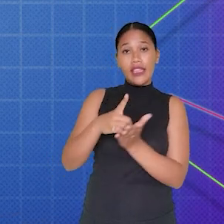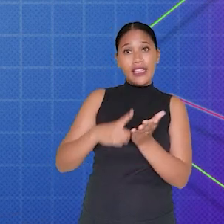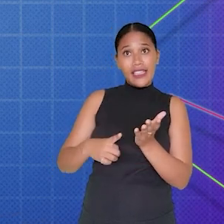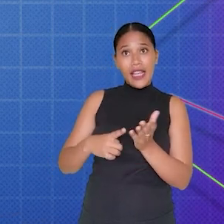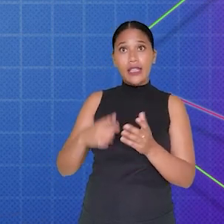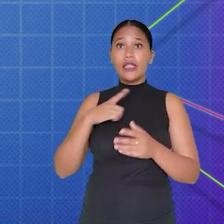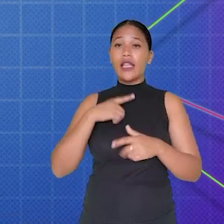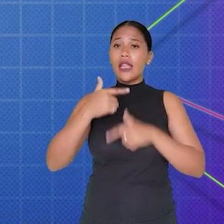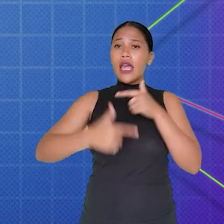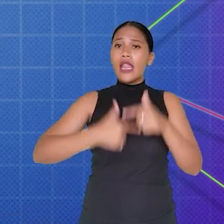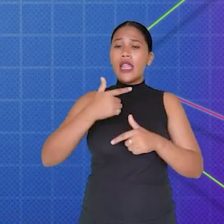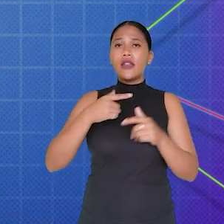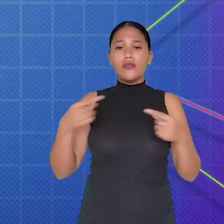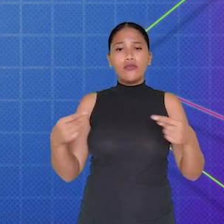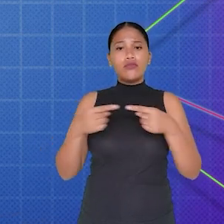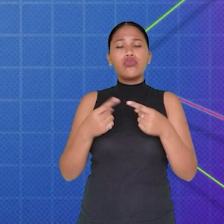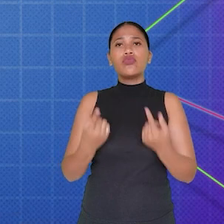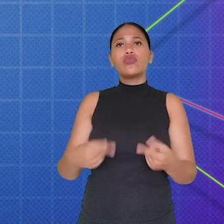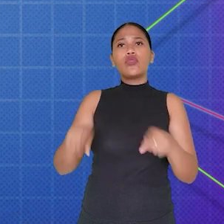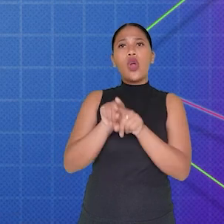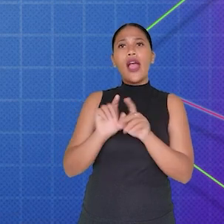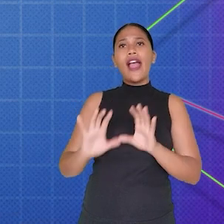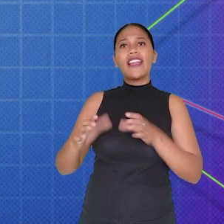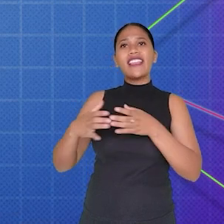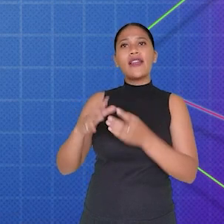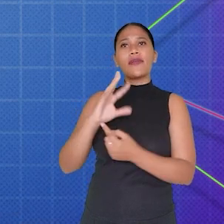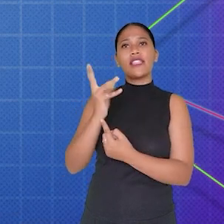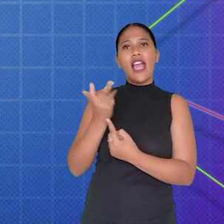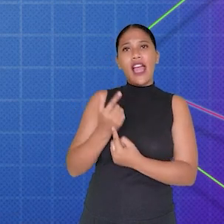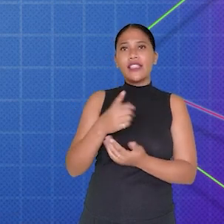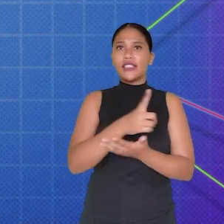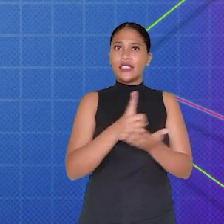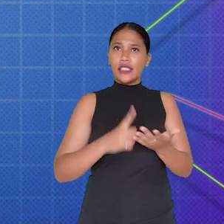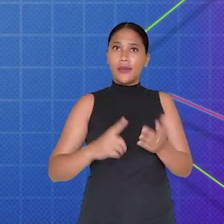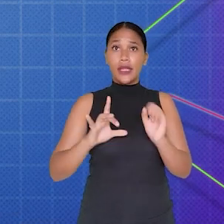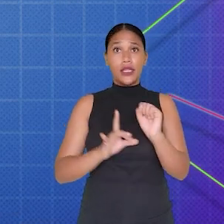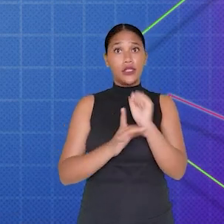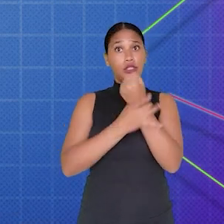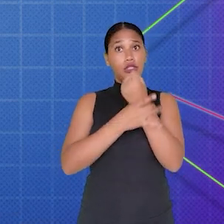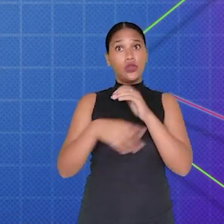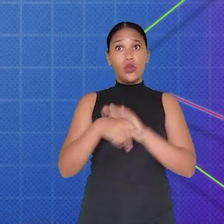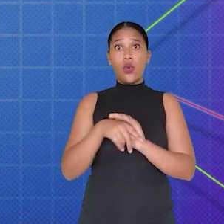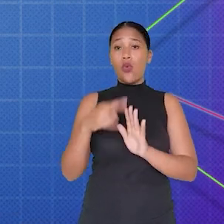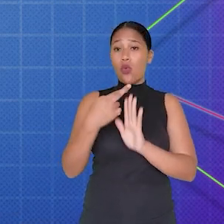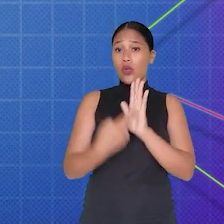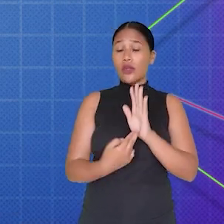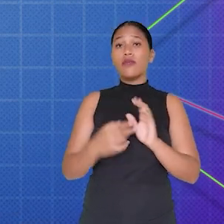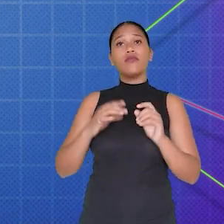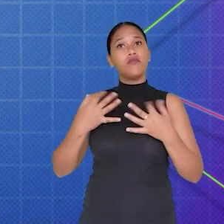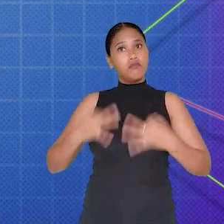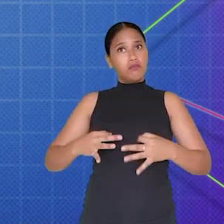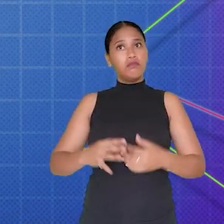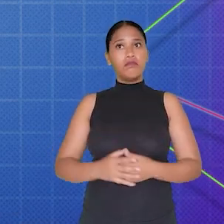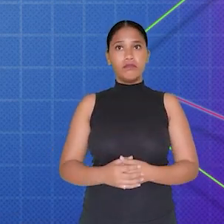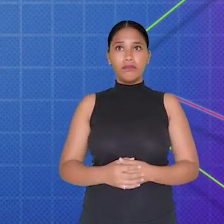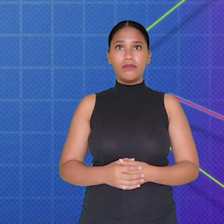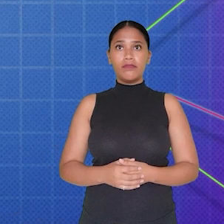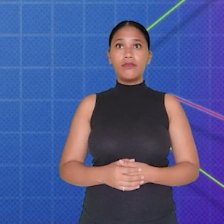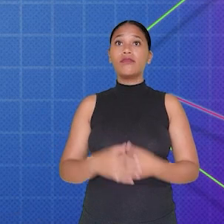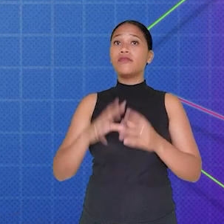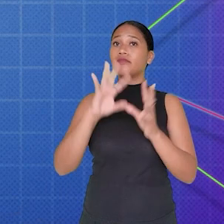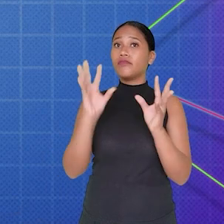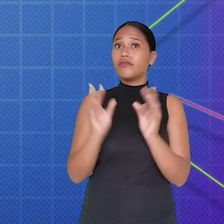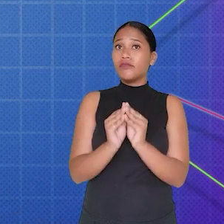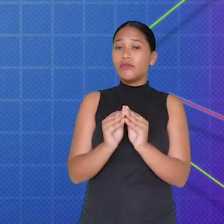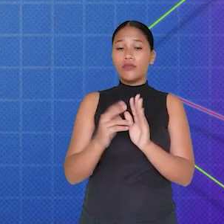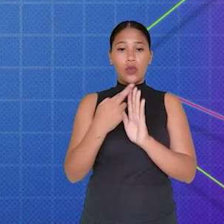importante que o designer de jogos trabalhe em estreita colaboração com a equipe de arte e design para garantir que o roteiro seja coerente com o visual do